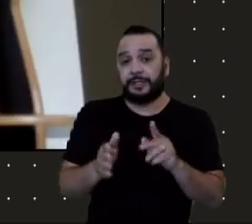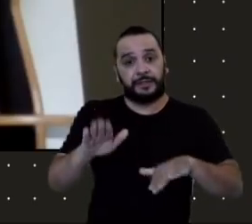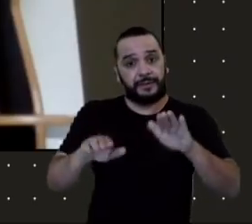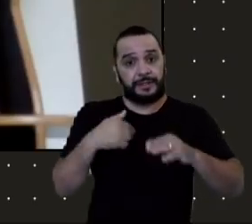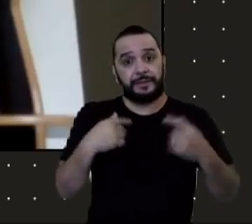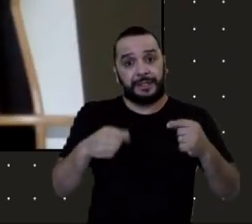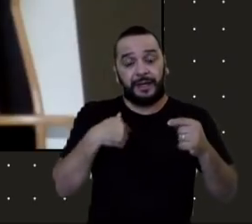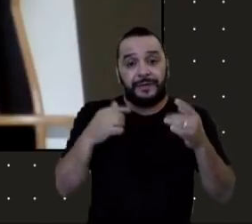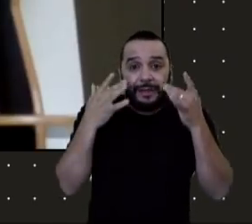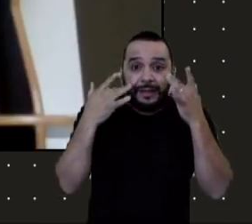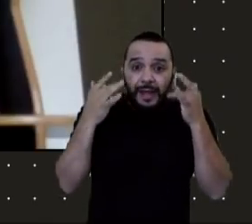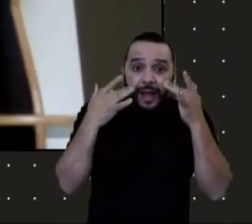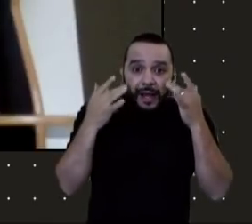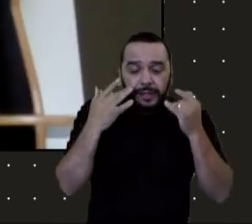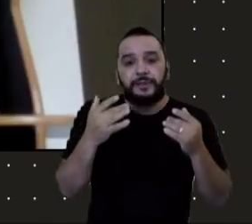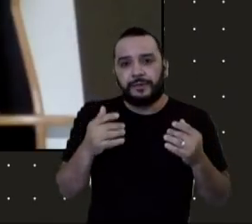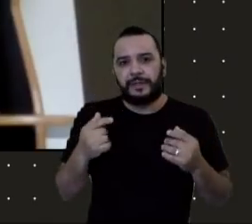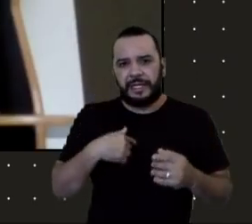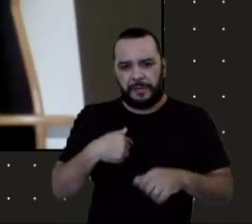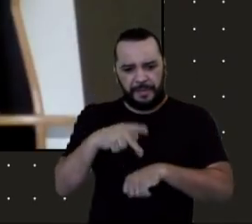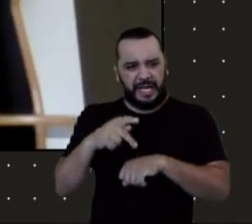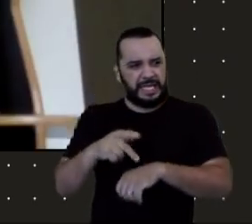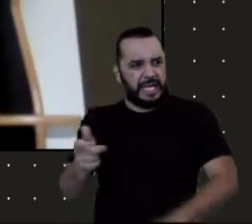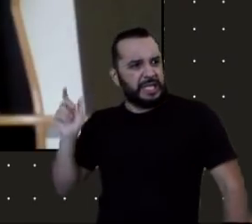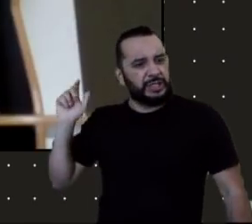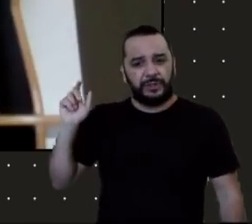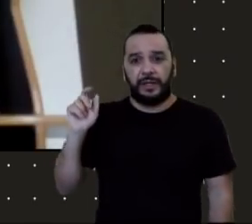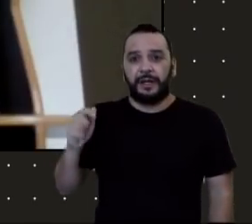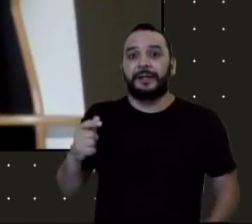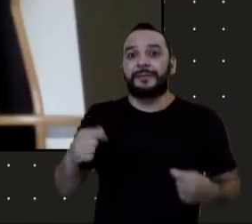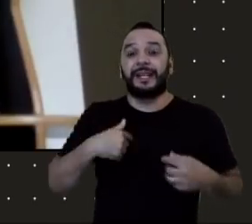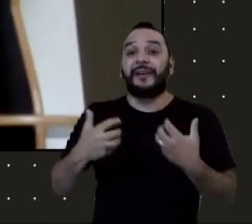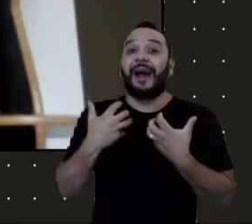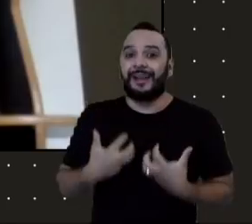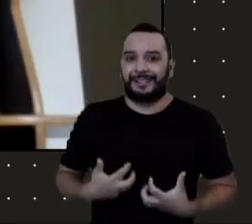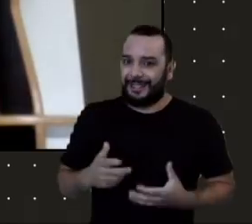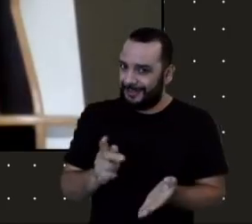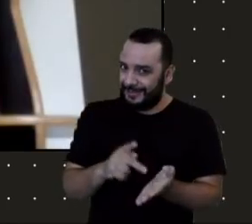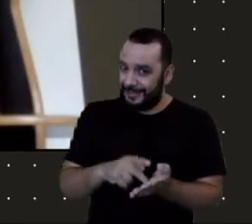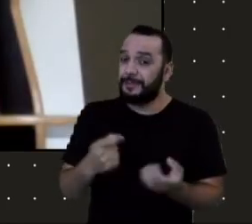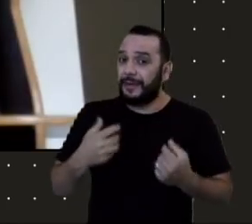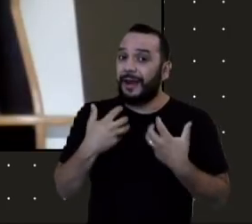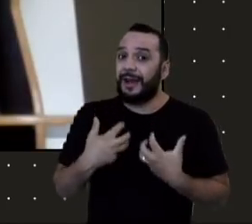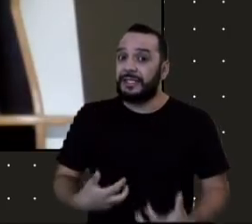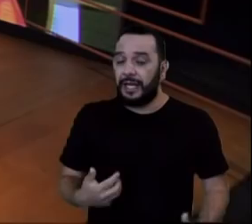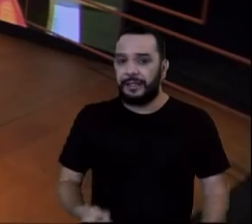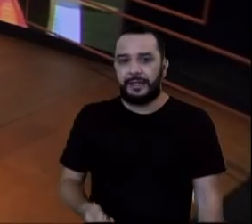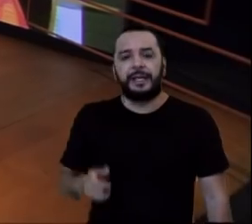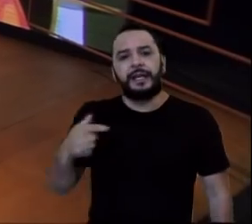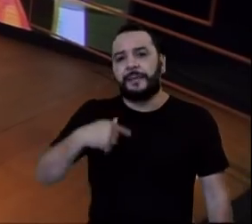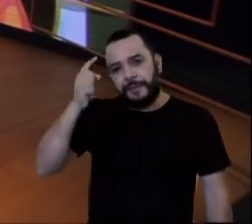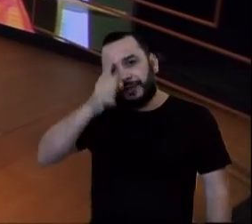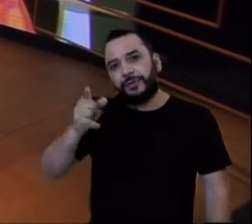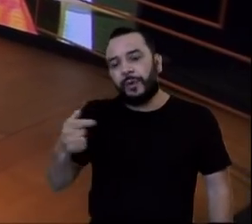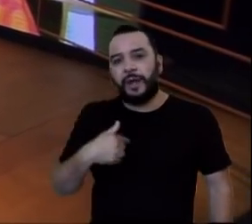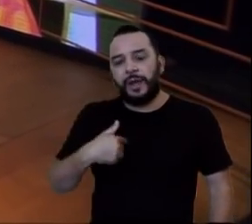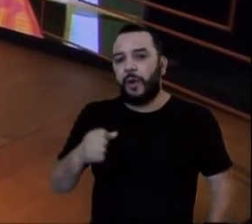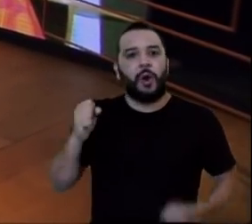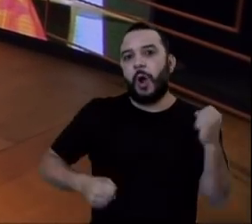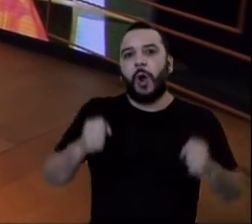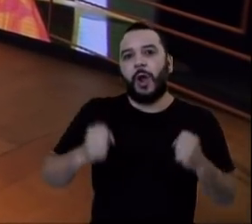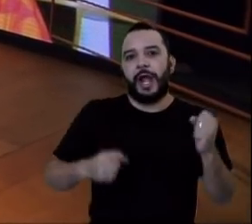Nossa, eu tinha que fazer uma cena, essa cena que eu chego para pegar a pedra e jogar, eu tinha que chegar cansada. E aí ele me